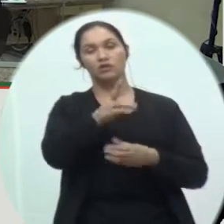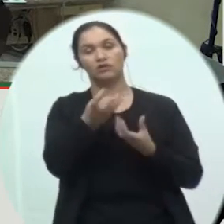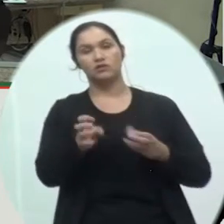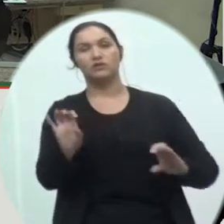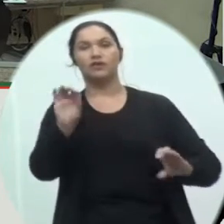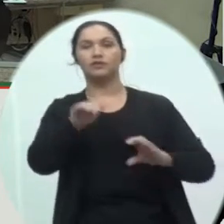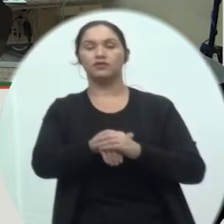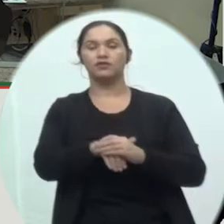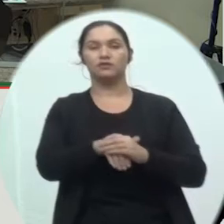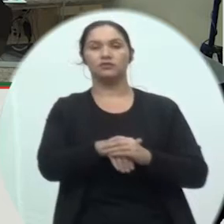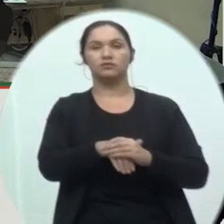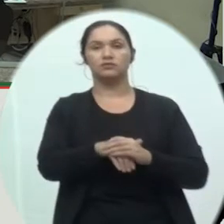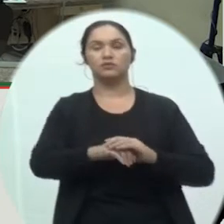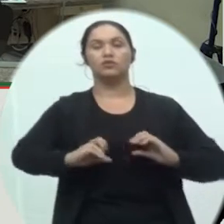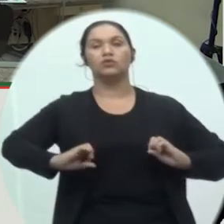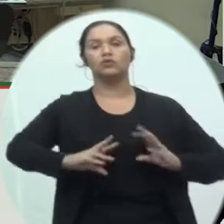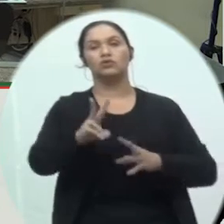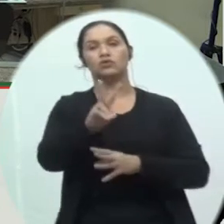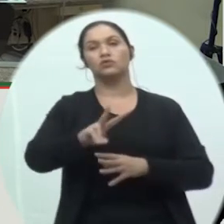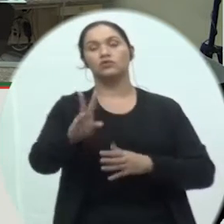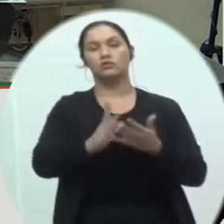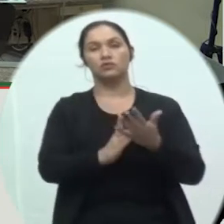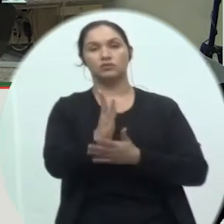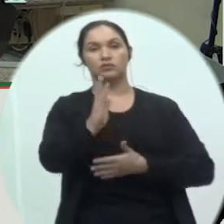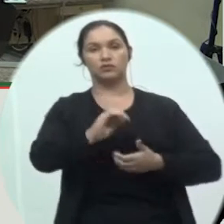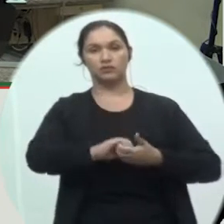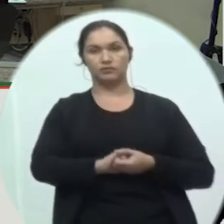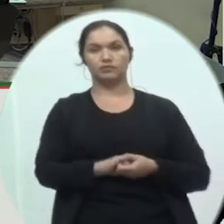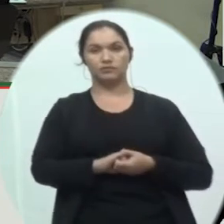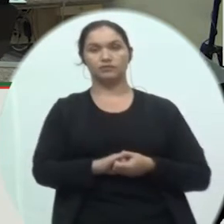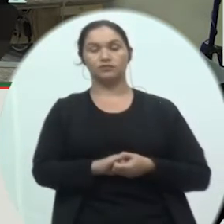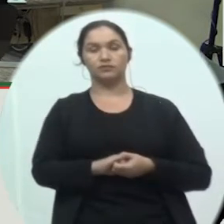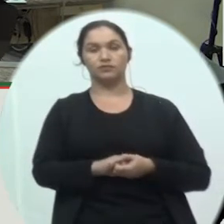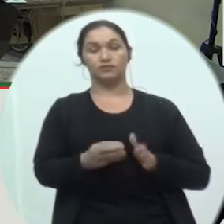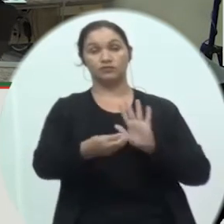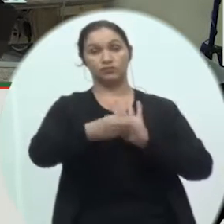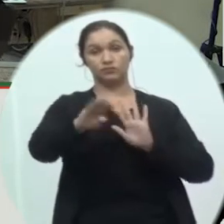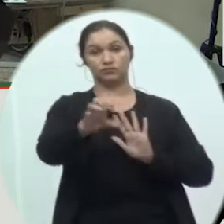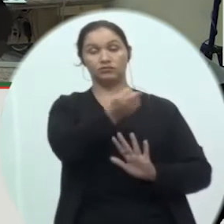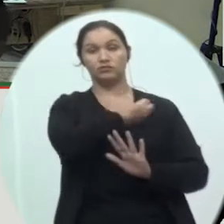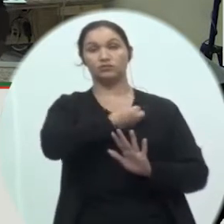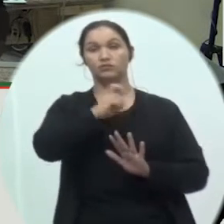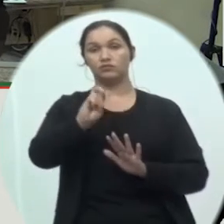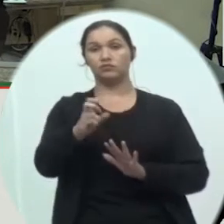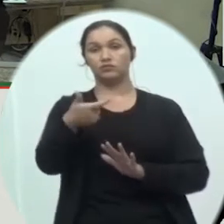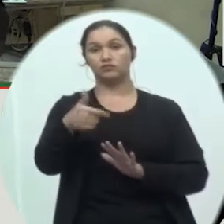estão, os contrários se manifestem. Aprovado por unanimidade. Indicação número